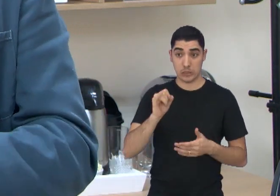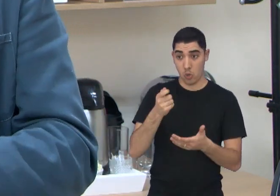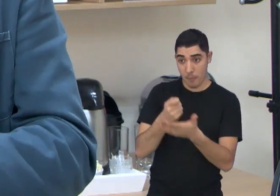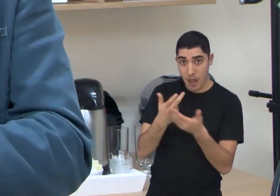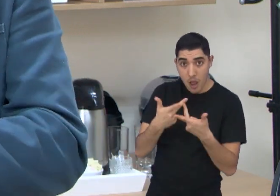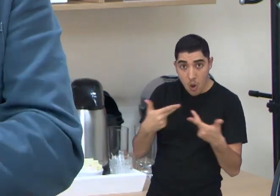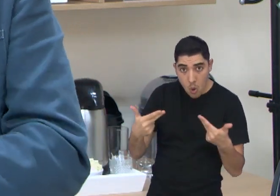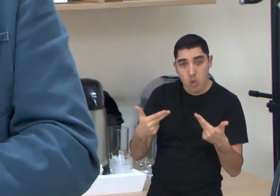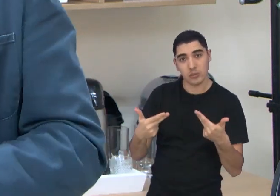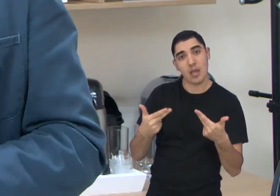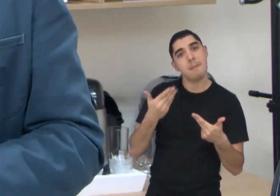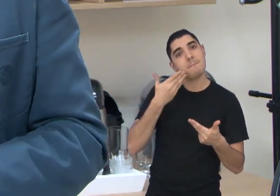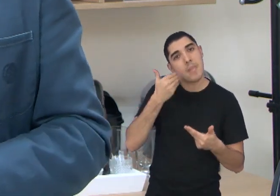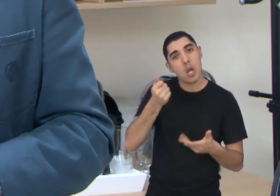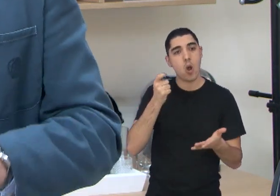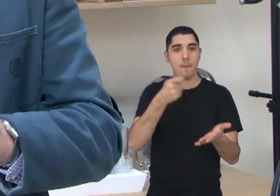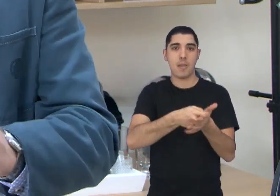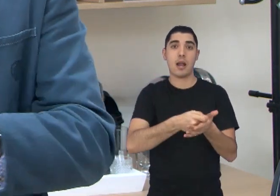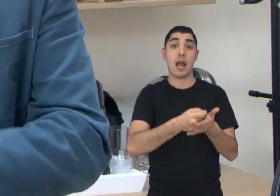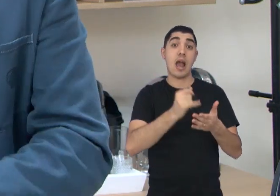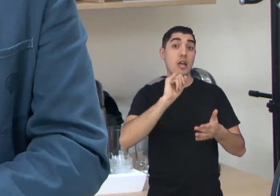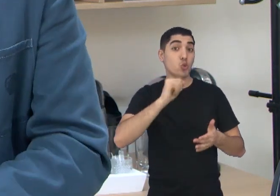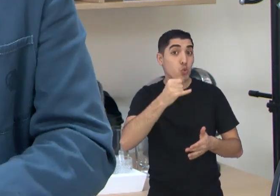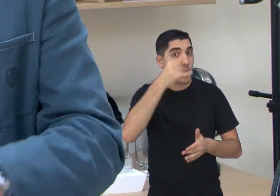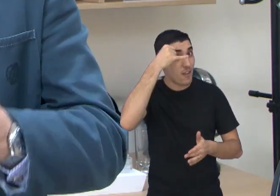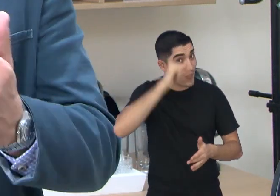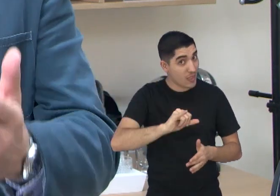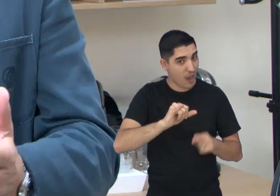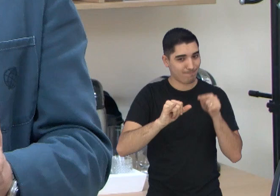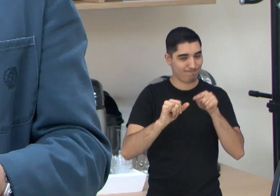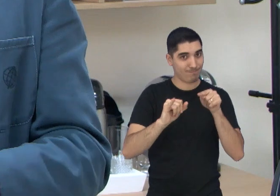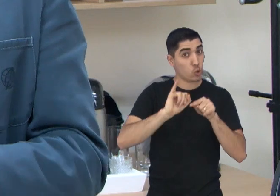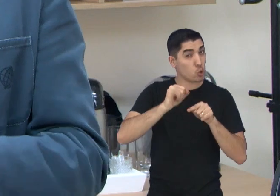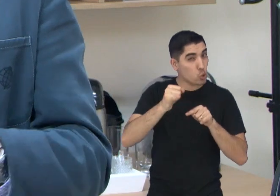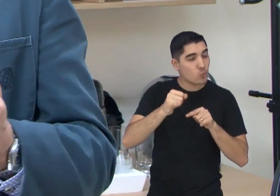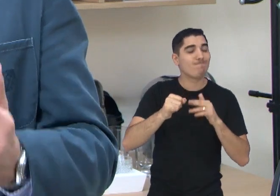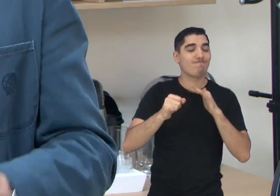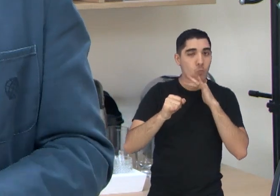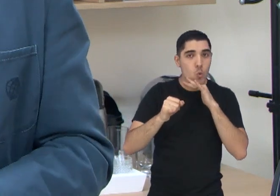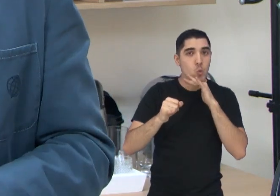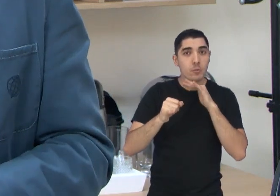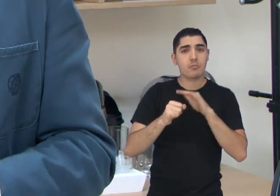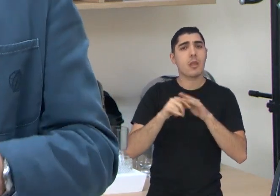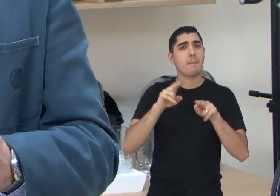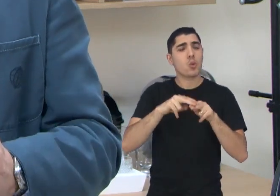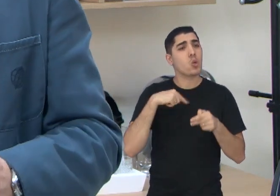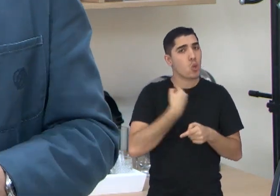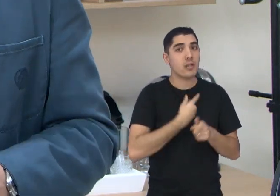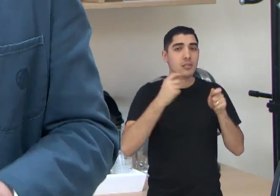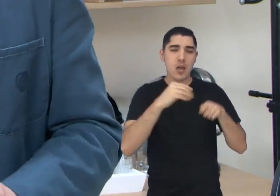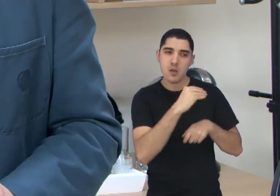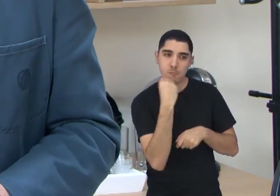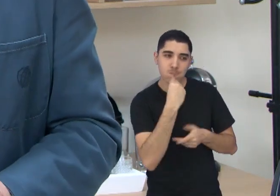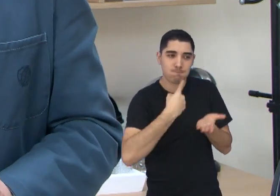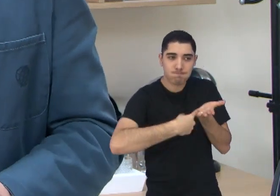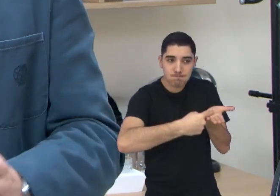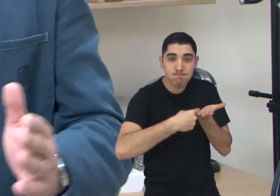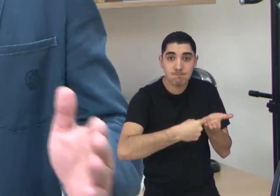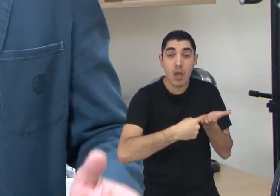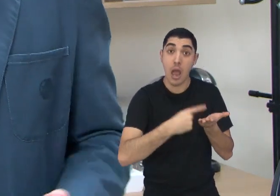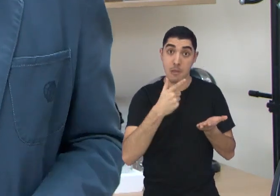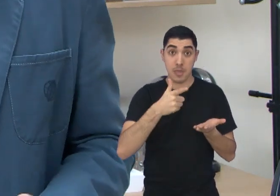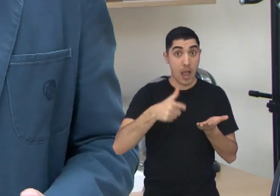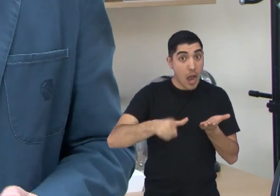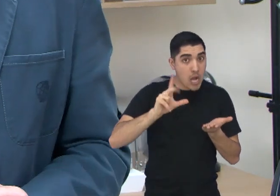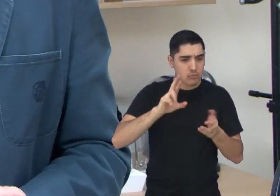você comprar pagando dessa forma, não caindo em juros. Da mesma forma, para renegociar uma dívida, sempre verificando, para não